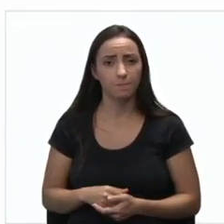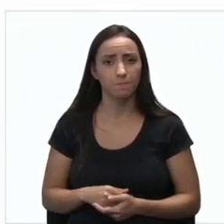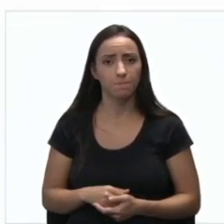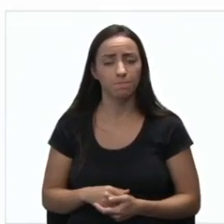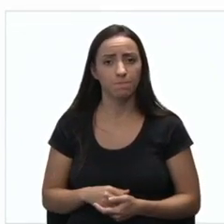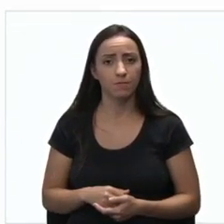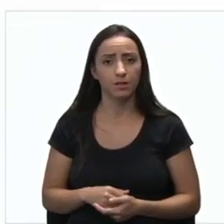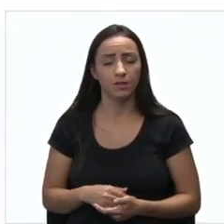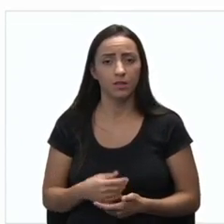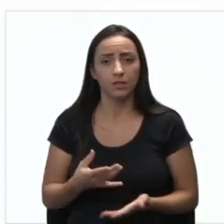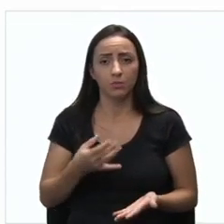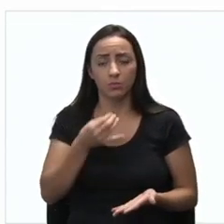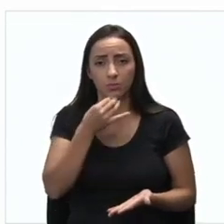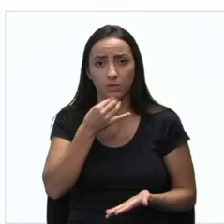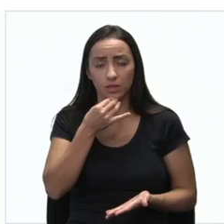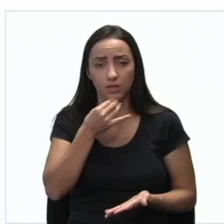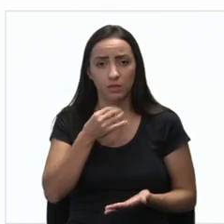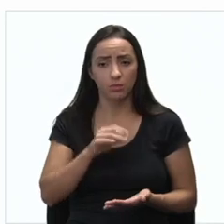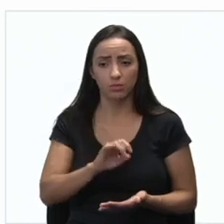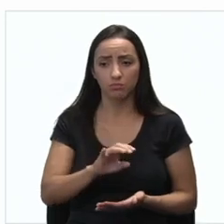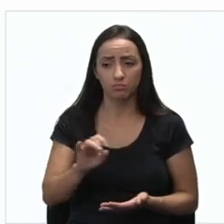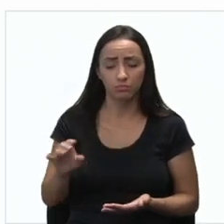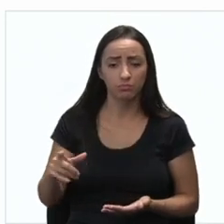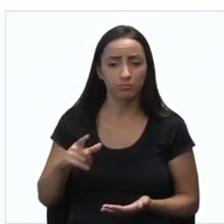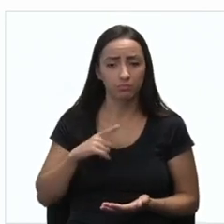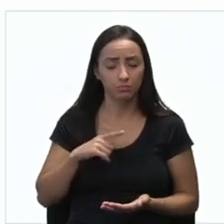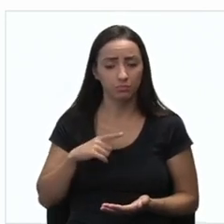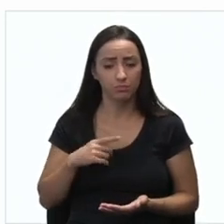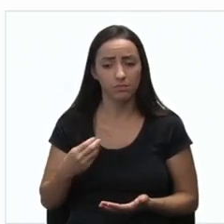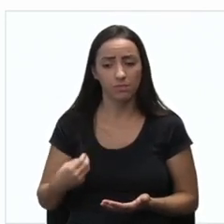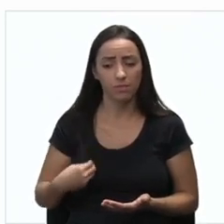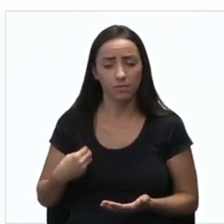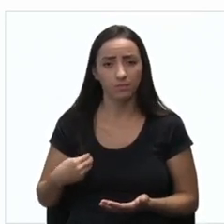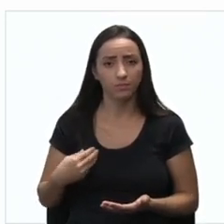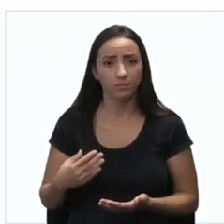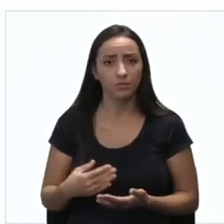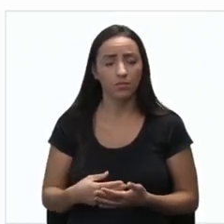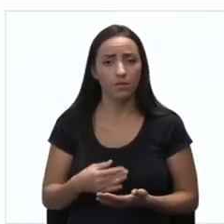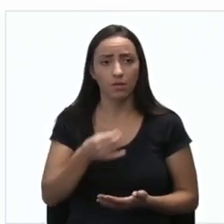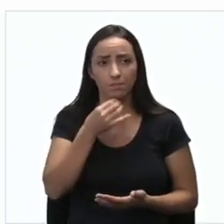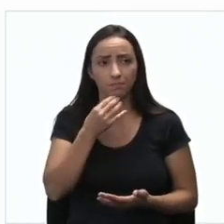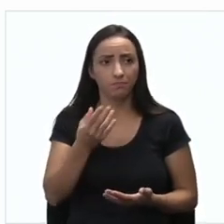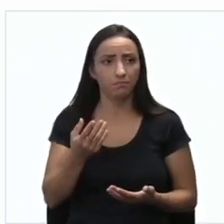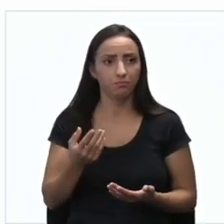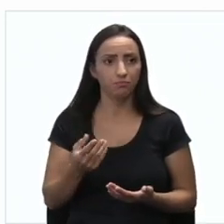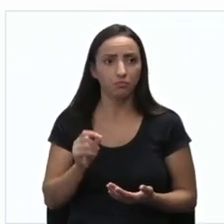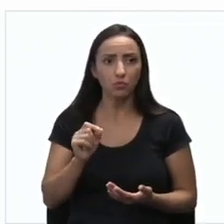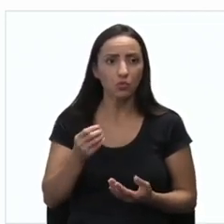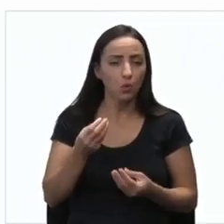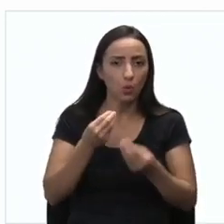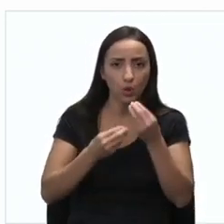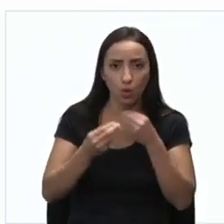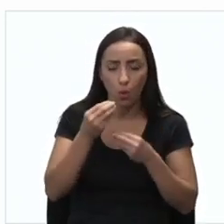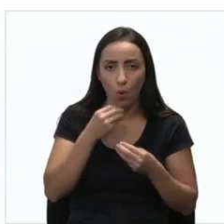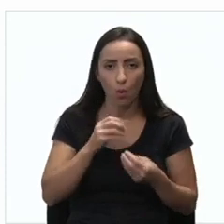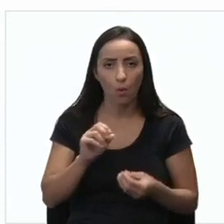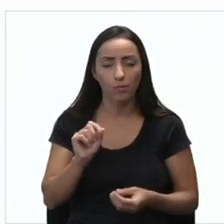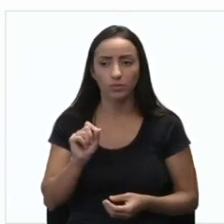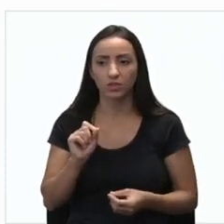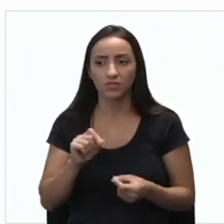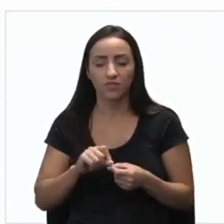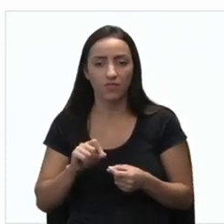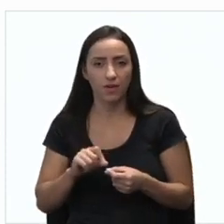indivíduos, o estilo de vida de cada um, que está situado aí no limiar entre os fatores individuais e